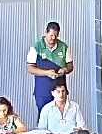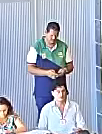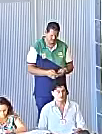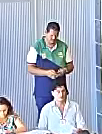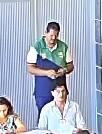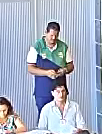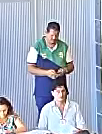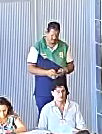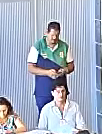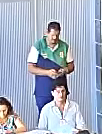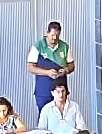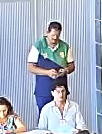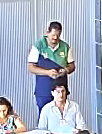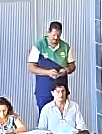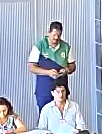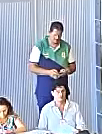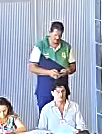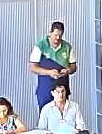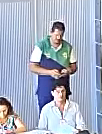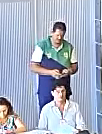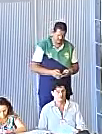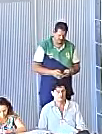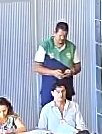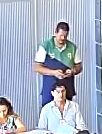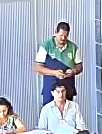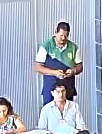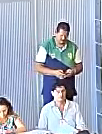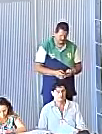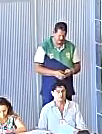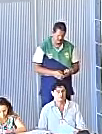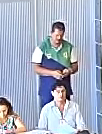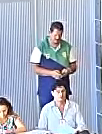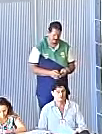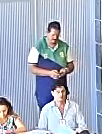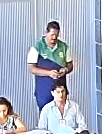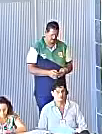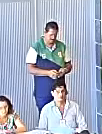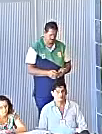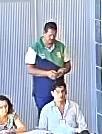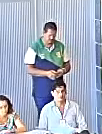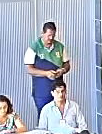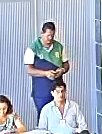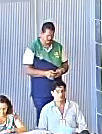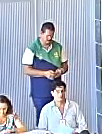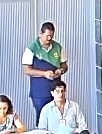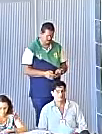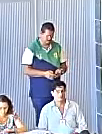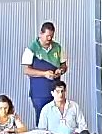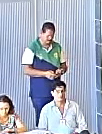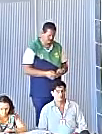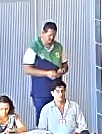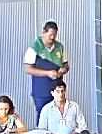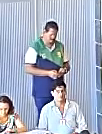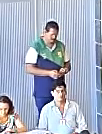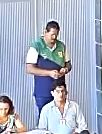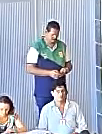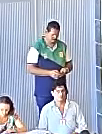continua apoiando as empresas a descumprir a lei Isso não pode acontecer eu acho que o absurdo